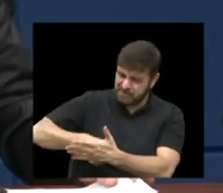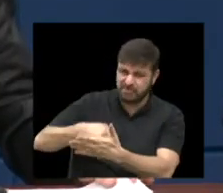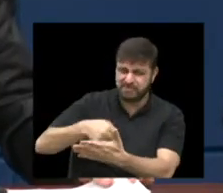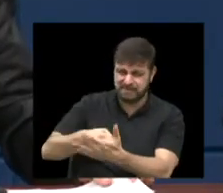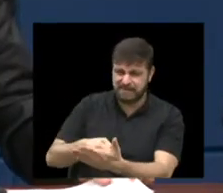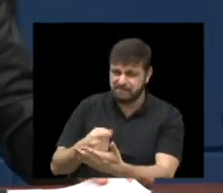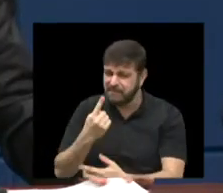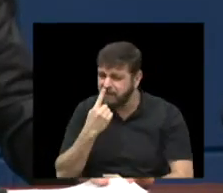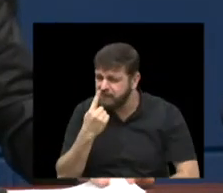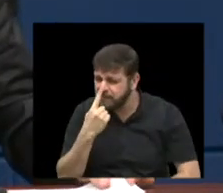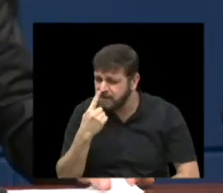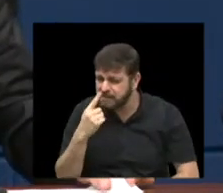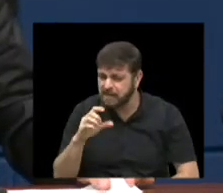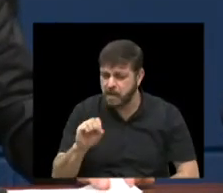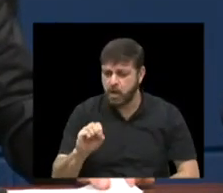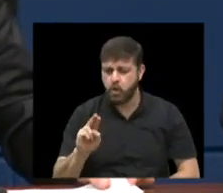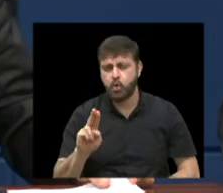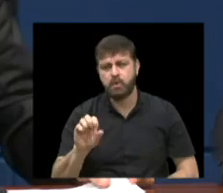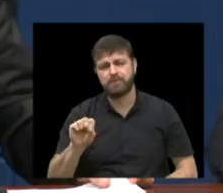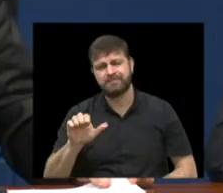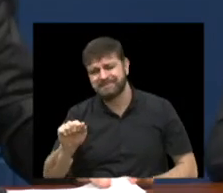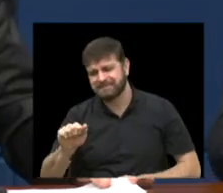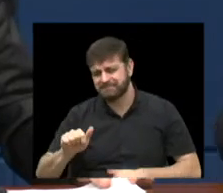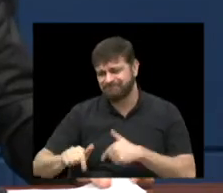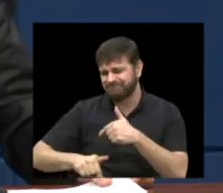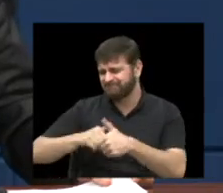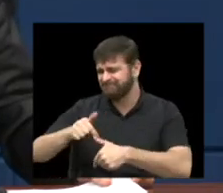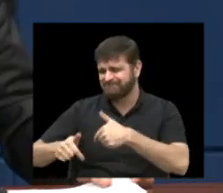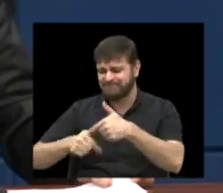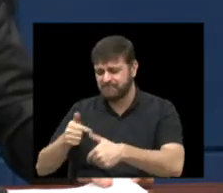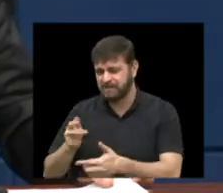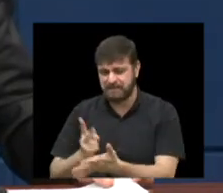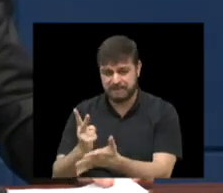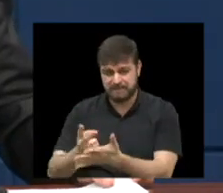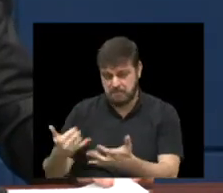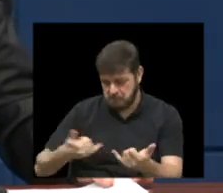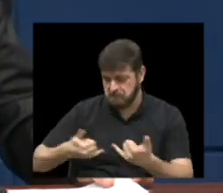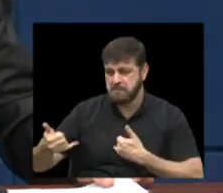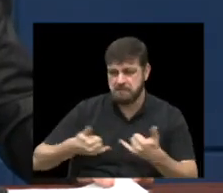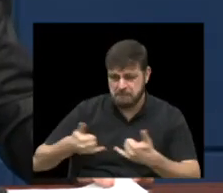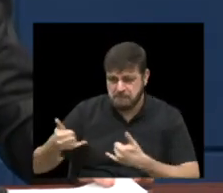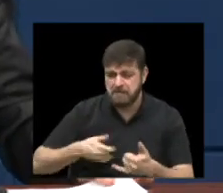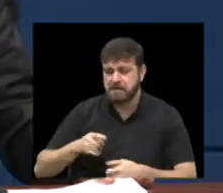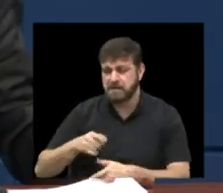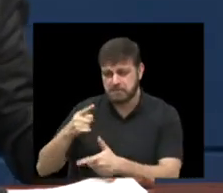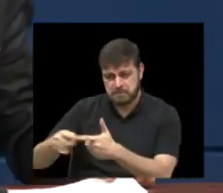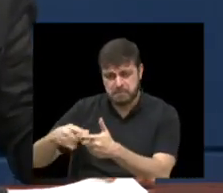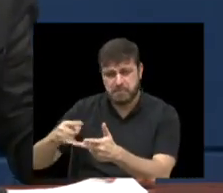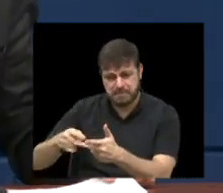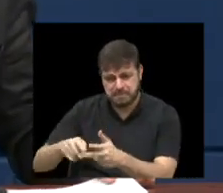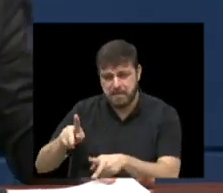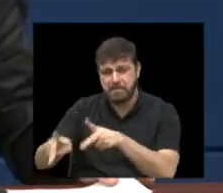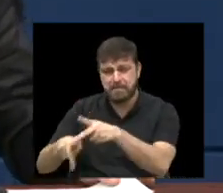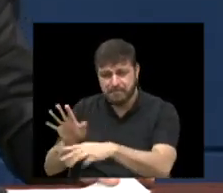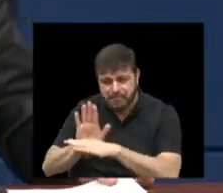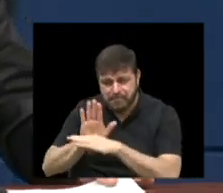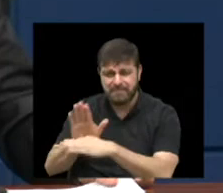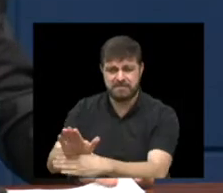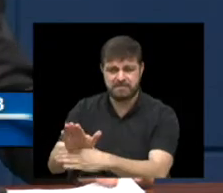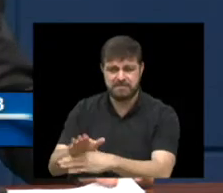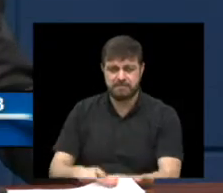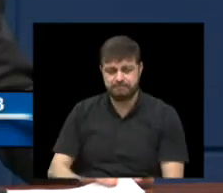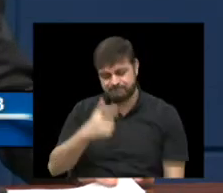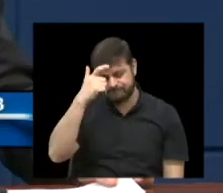região, sempre com presteza, trazendo as demandas para que a população fosse atendida. Então, fica aqui também as